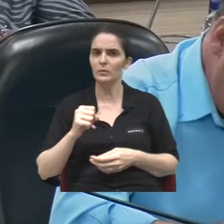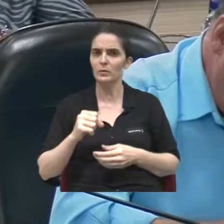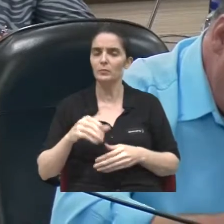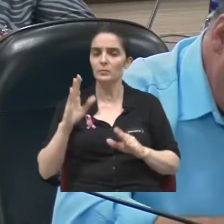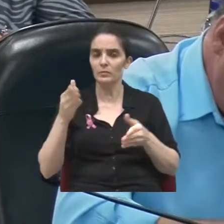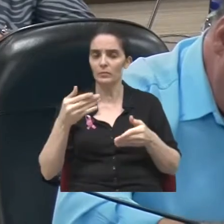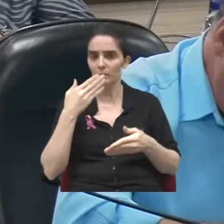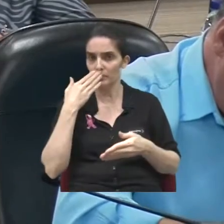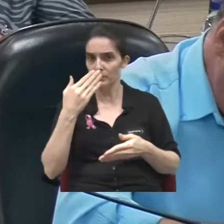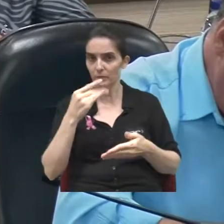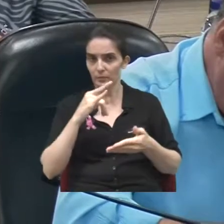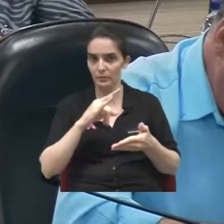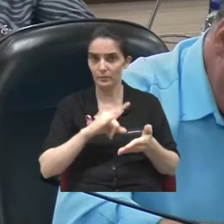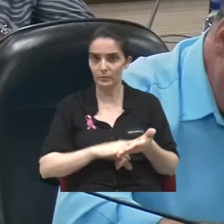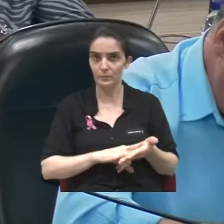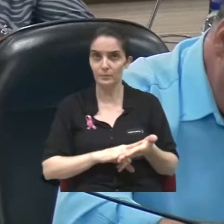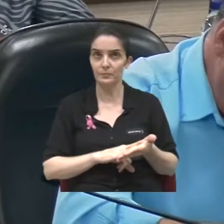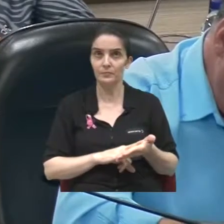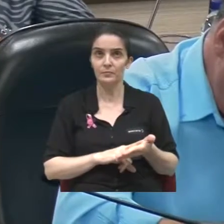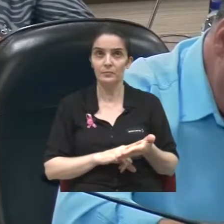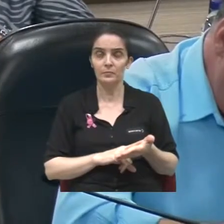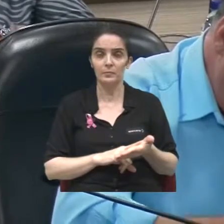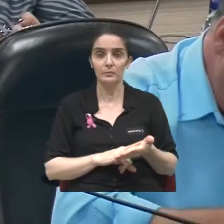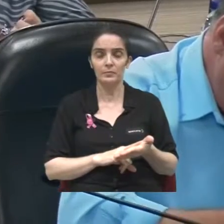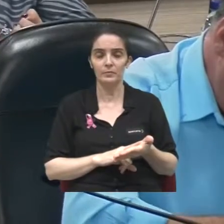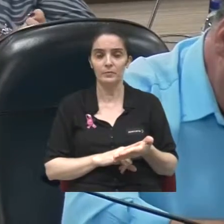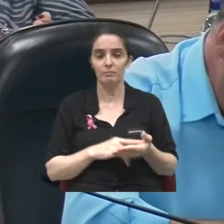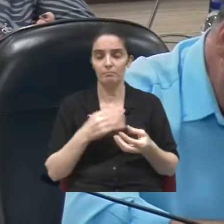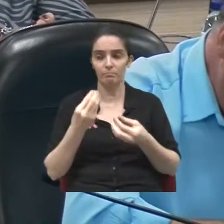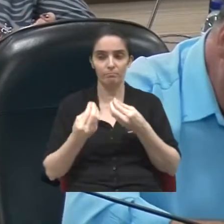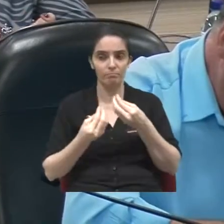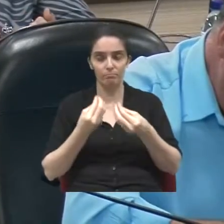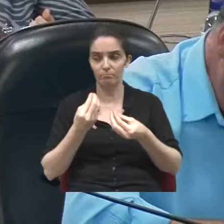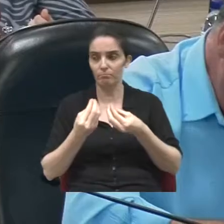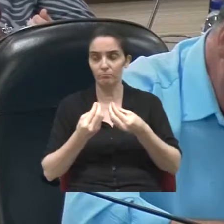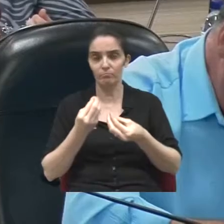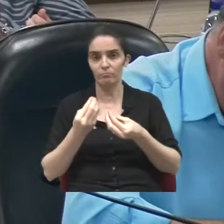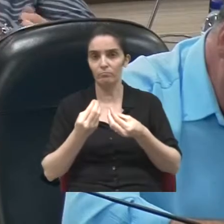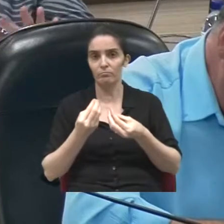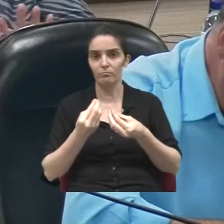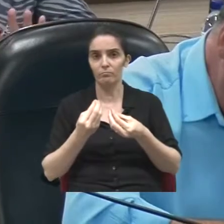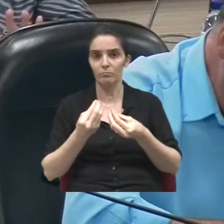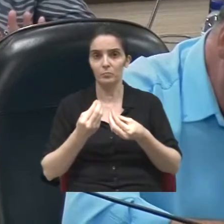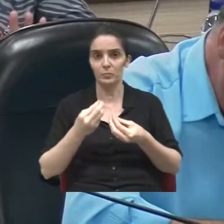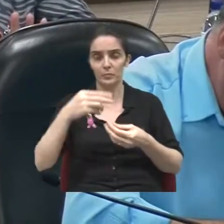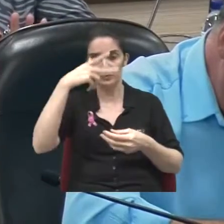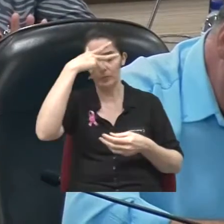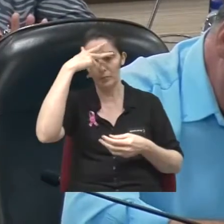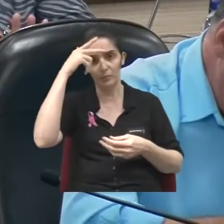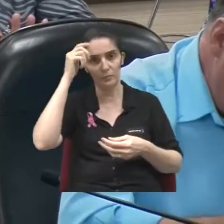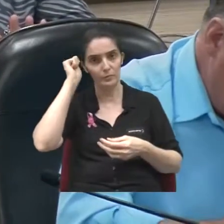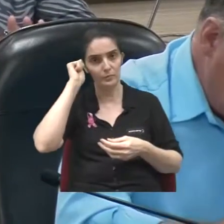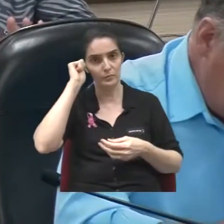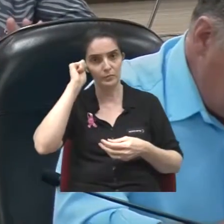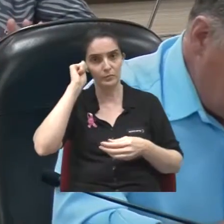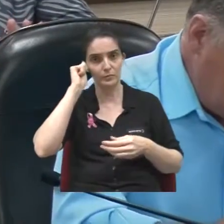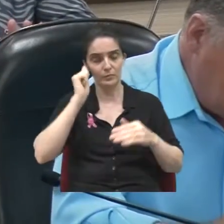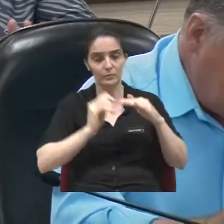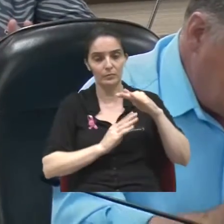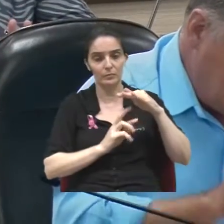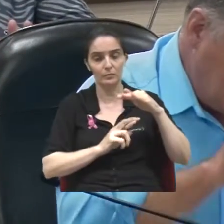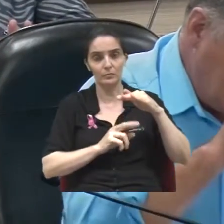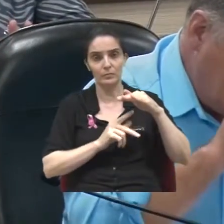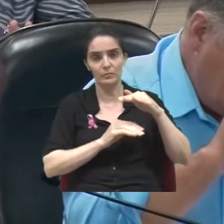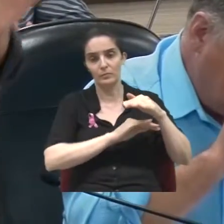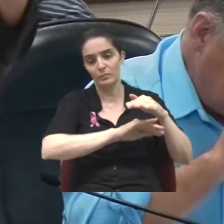Vereador Rafael, não resta outra alternativa se a prefeitura não praticar intervenção na BRK. Por